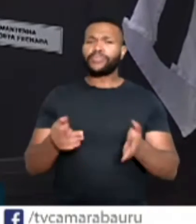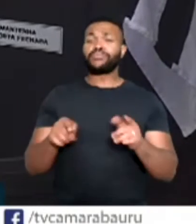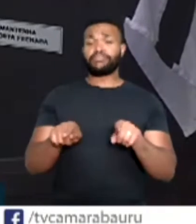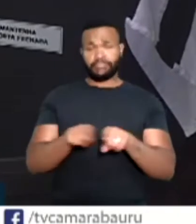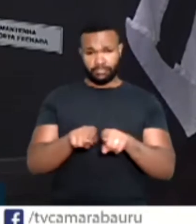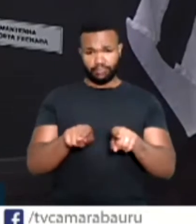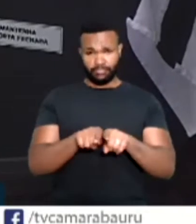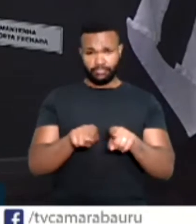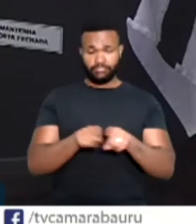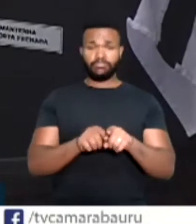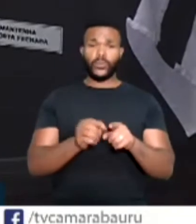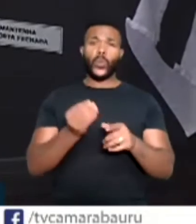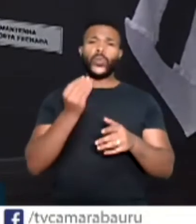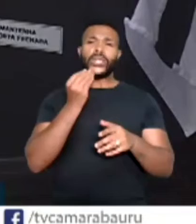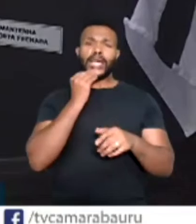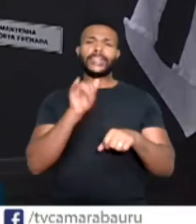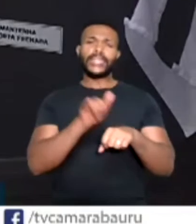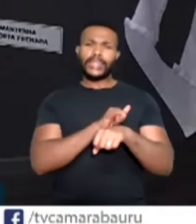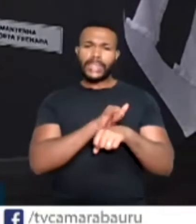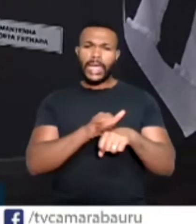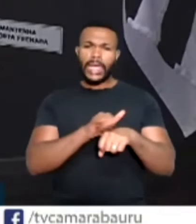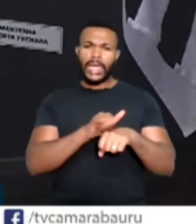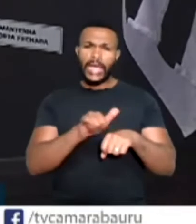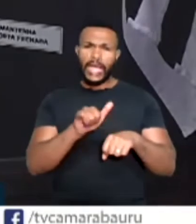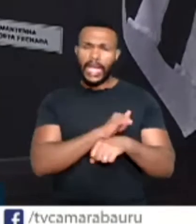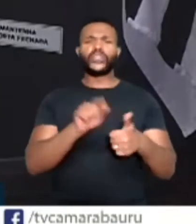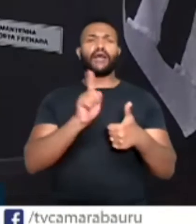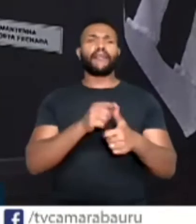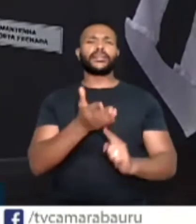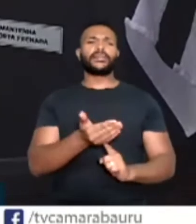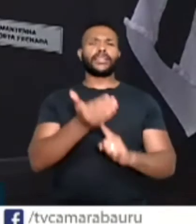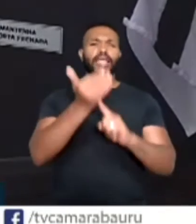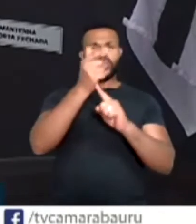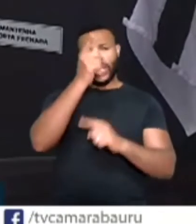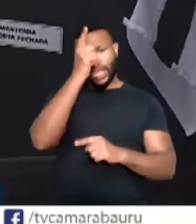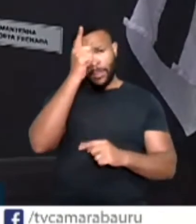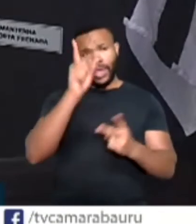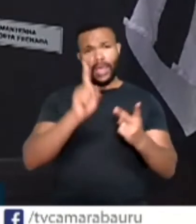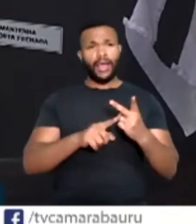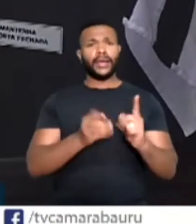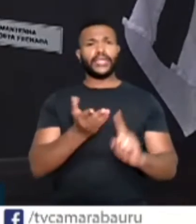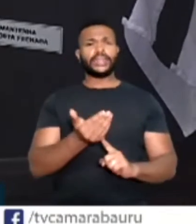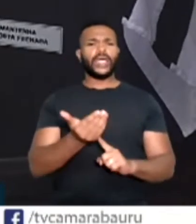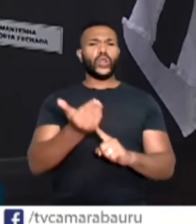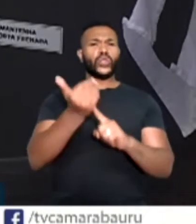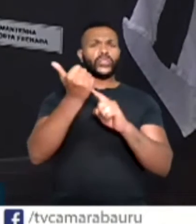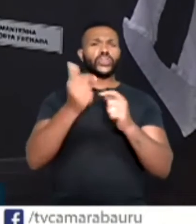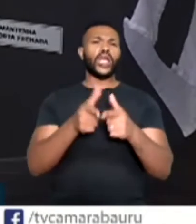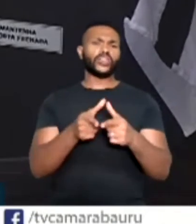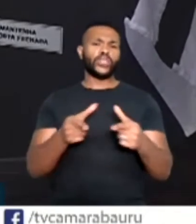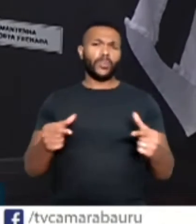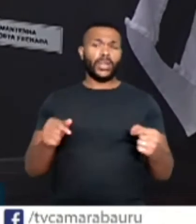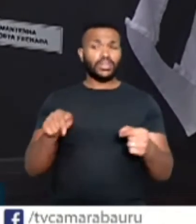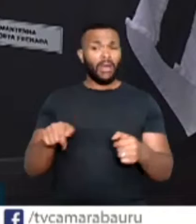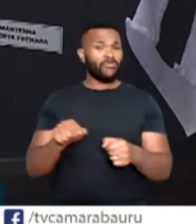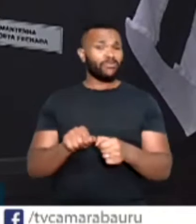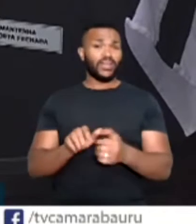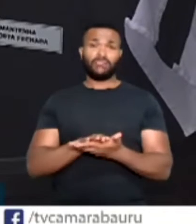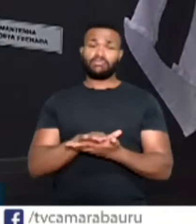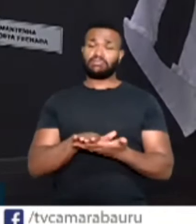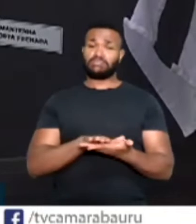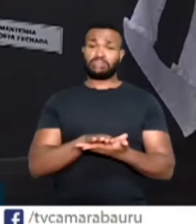aqui? Tecnologia alemã, tecnologia japonesa, mas nada se faz. Então, eu acho o